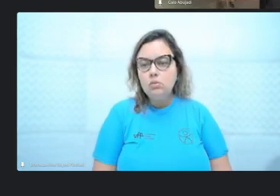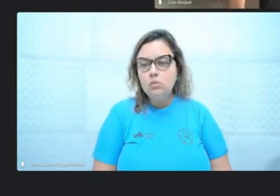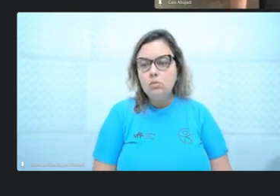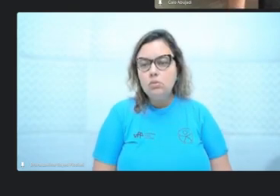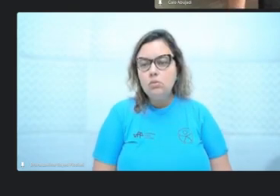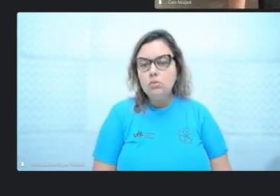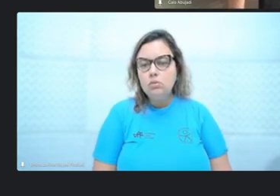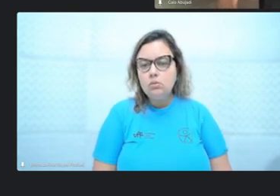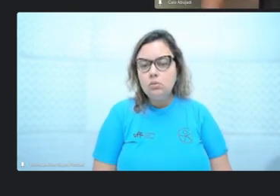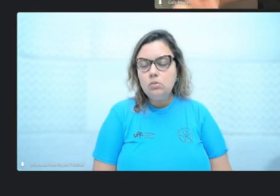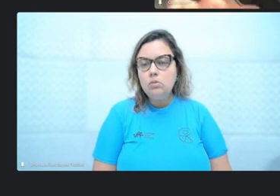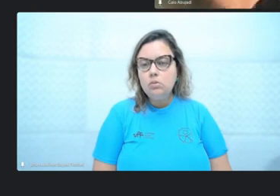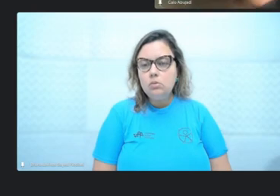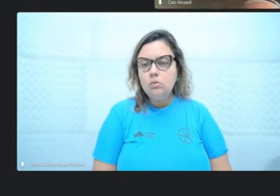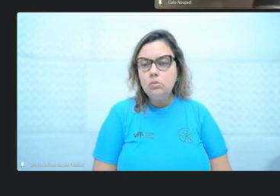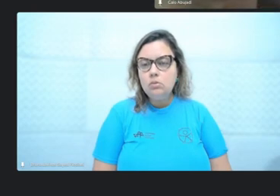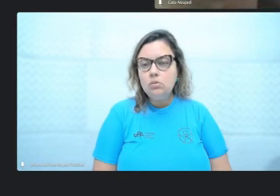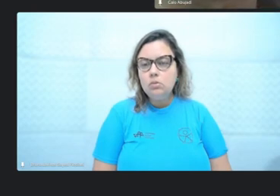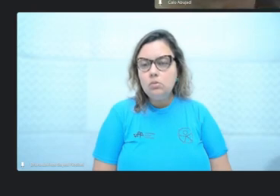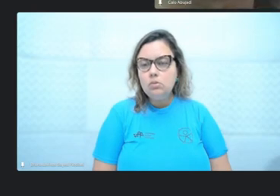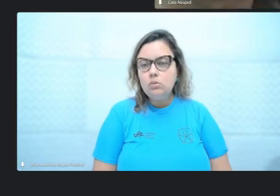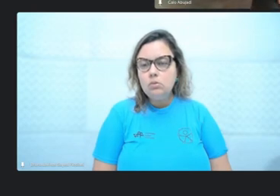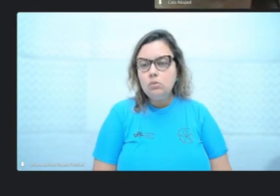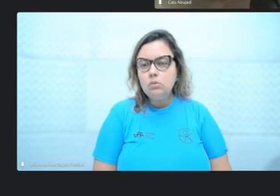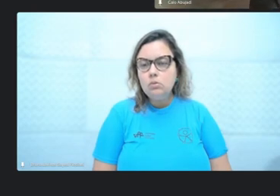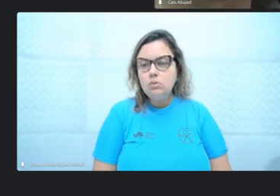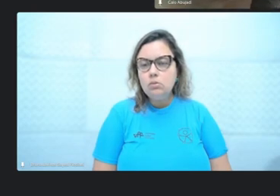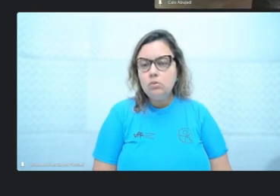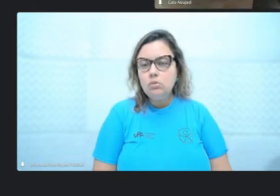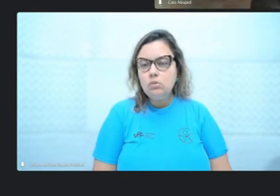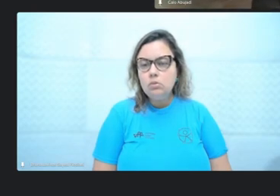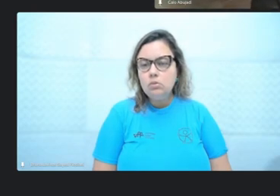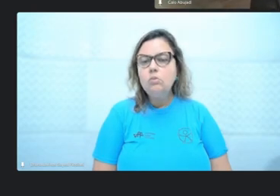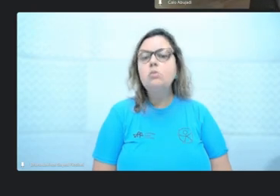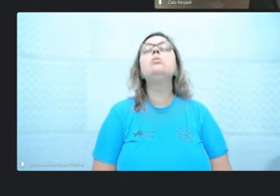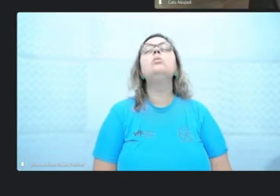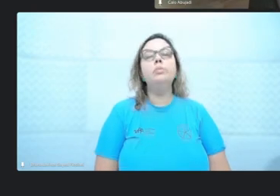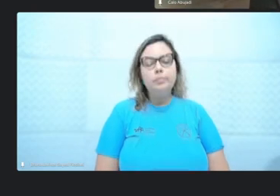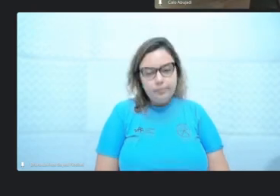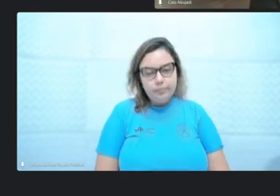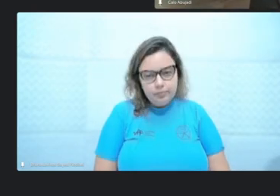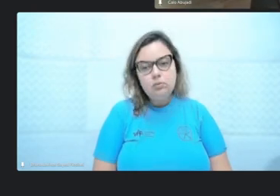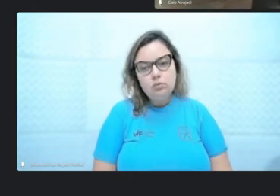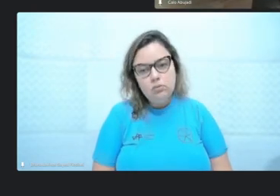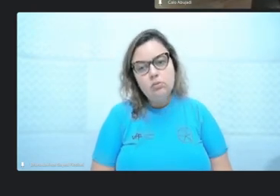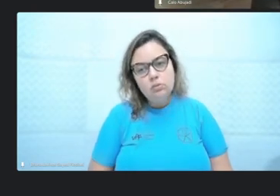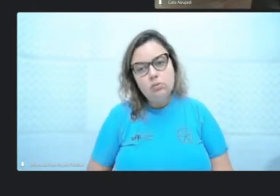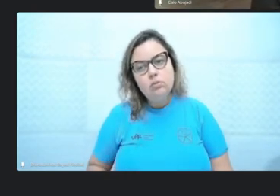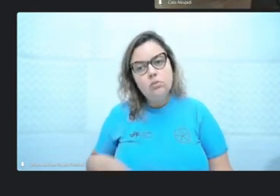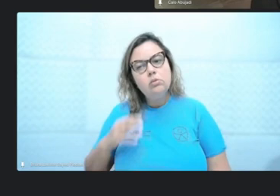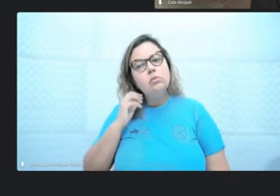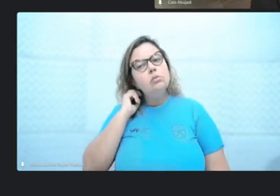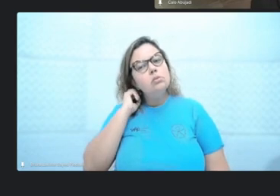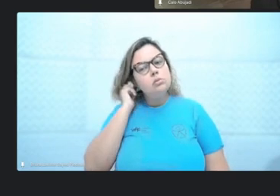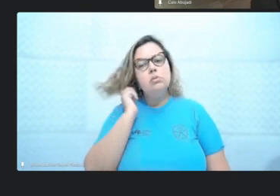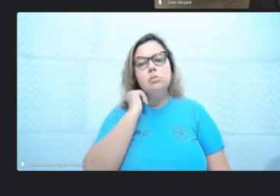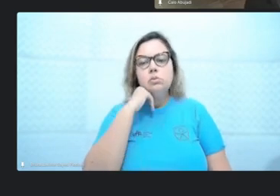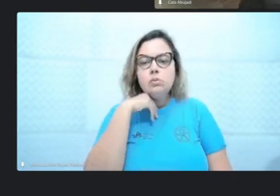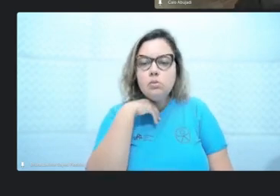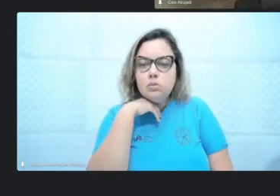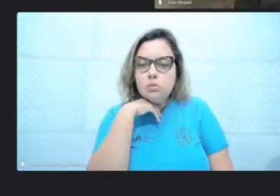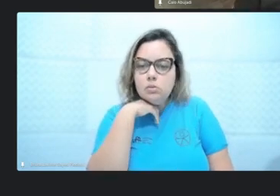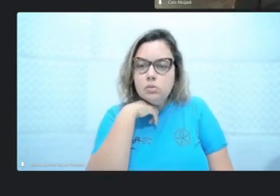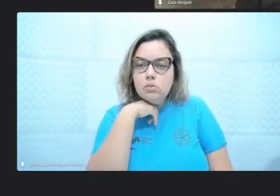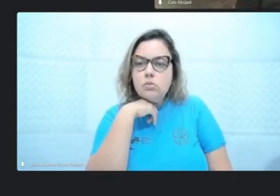autístico, ele é um outro tipo de comportamento. Tem também alteração do cérebro social,